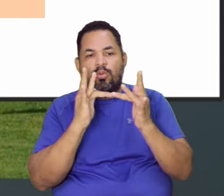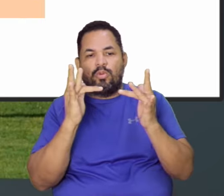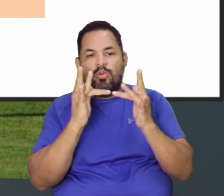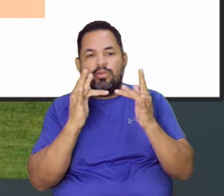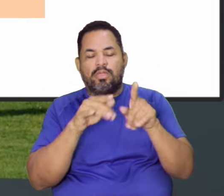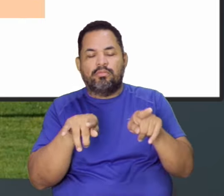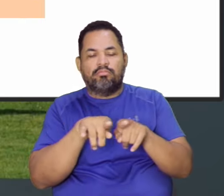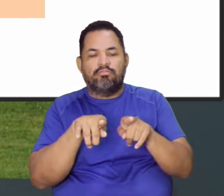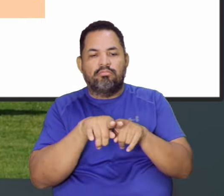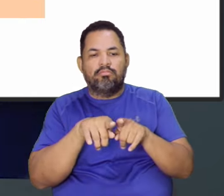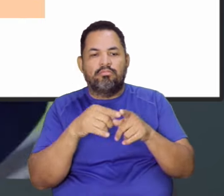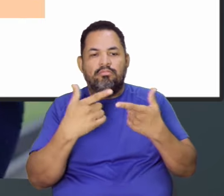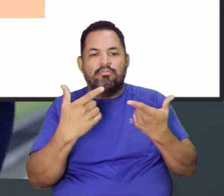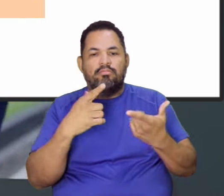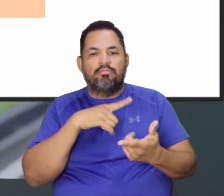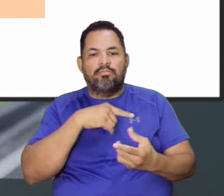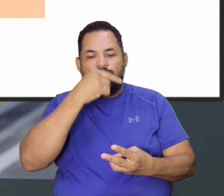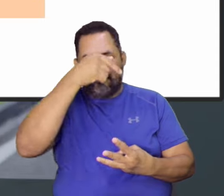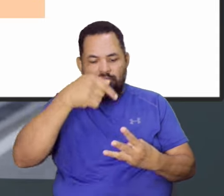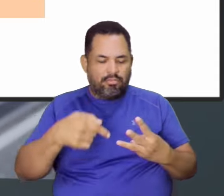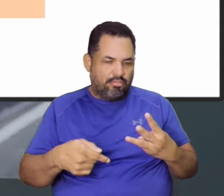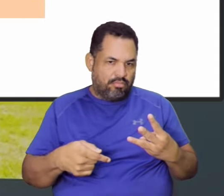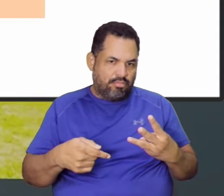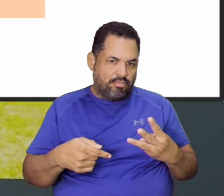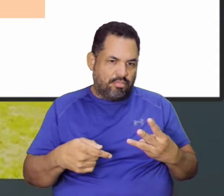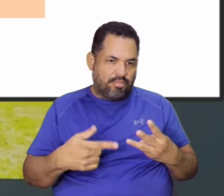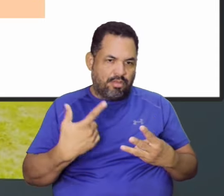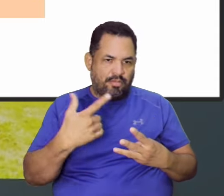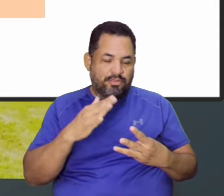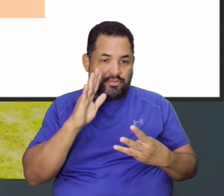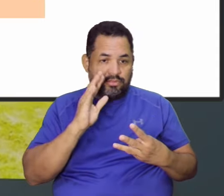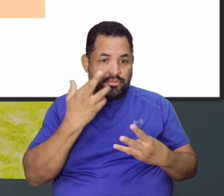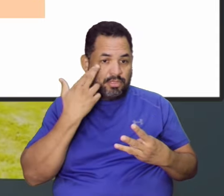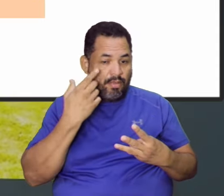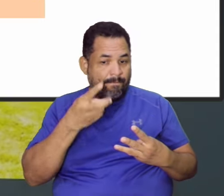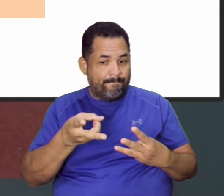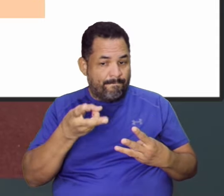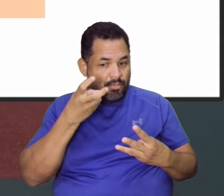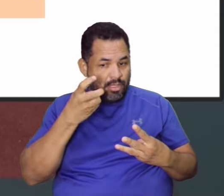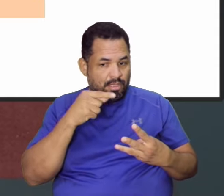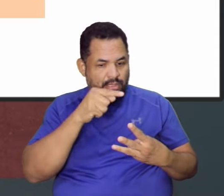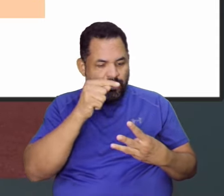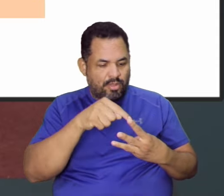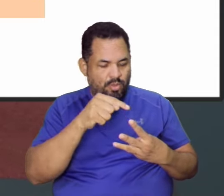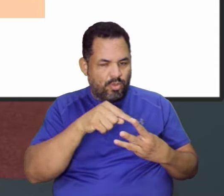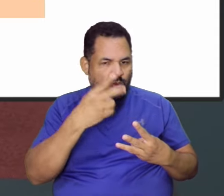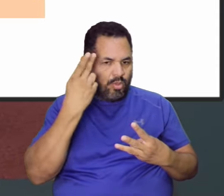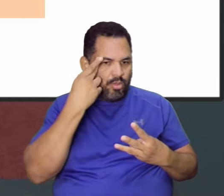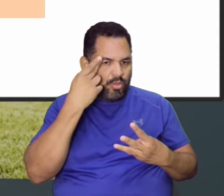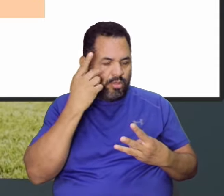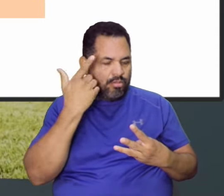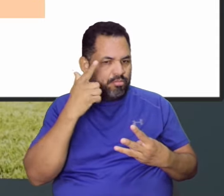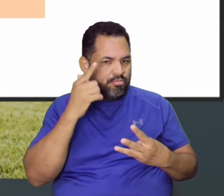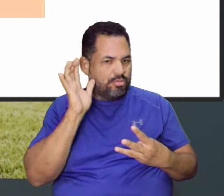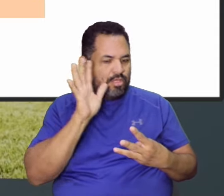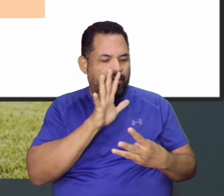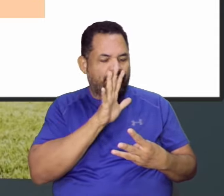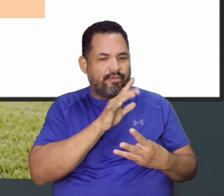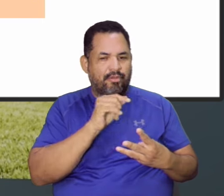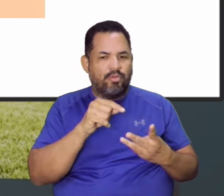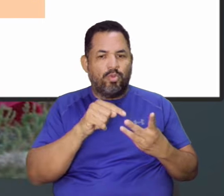meio ambiente eu tenho esses três meios aí que eu devo levar em consideração o meio natural não há interferência em